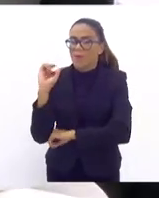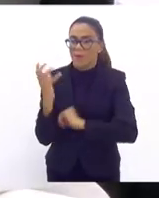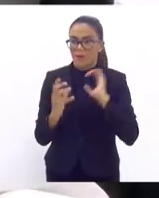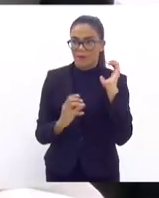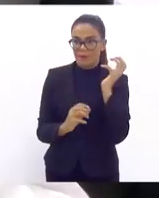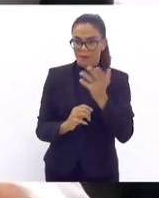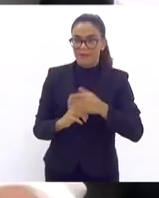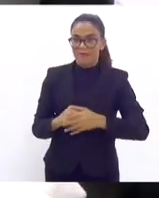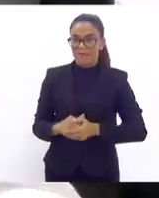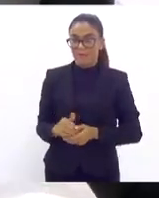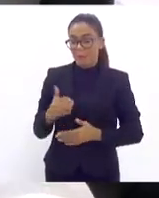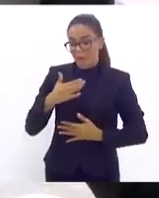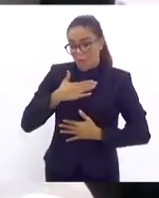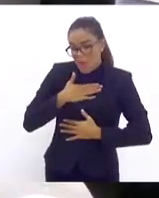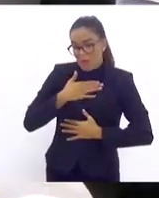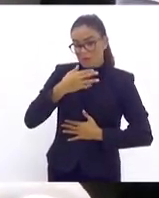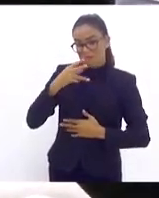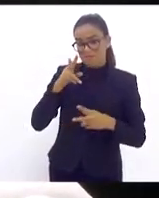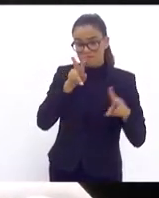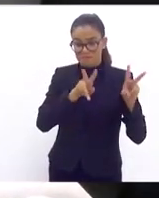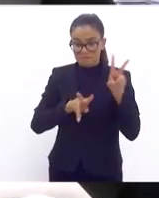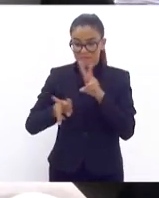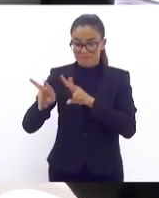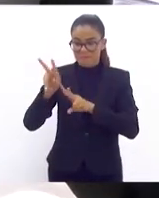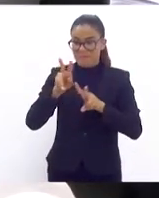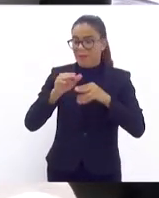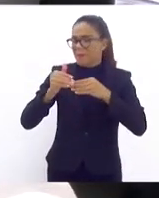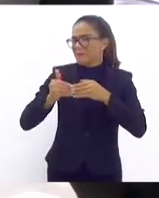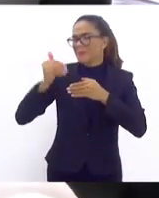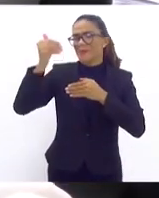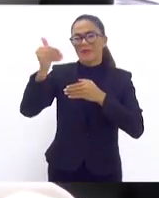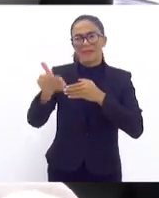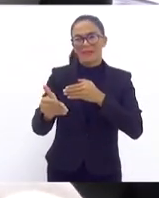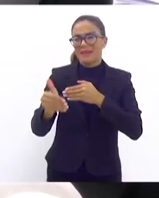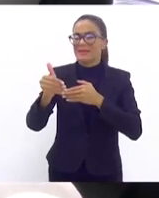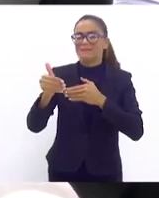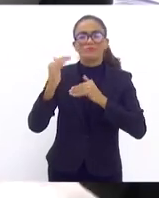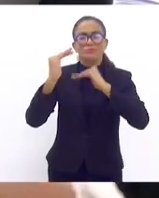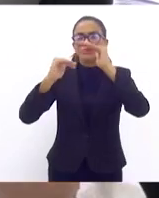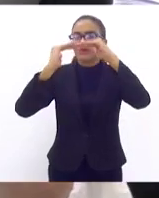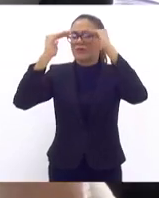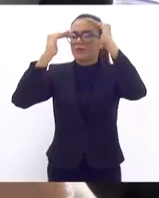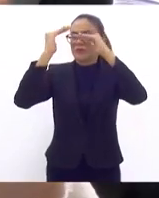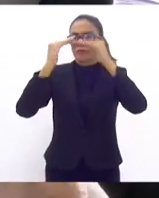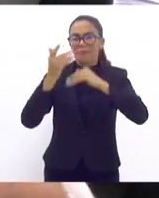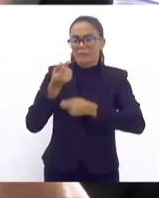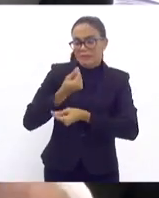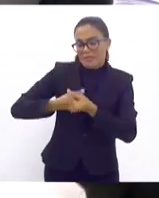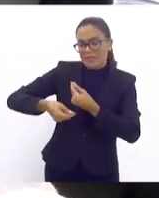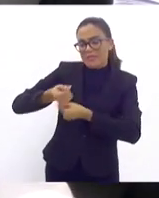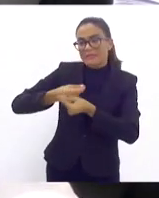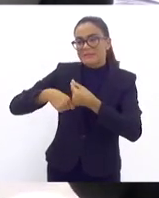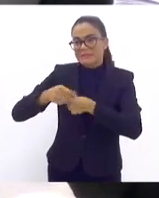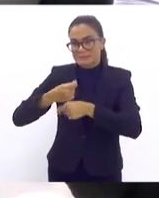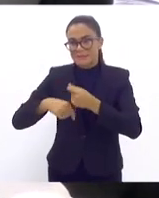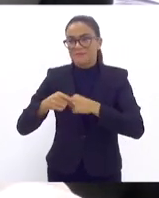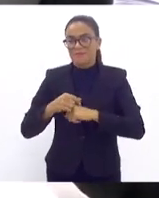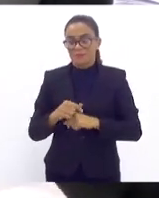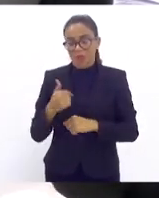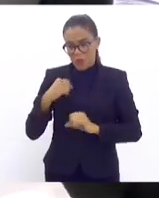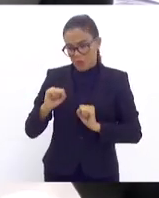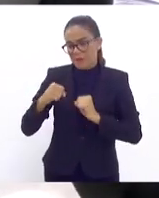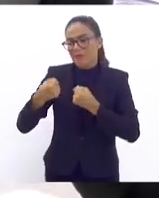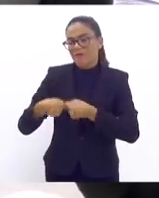dessa maneira, para além da questão do desenvolvimento, né, da geração de renda, que também é uma das pautas que eu